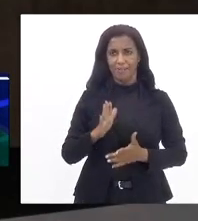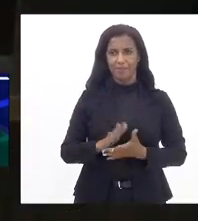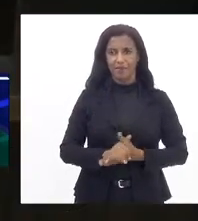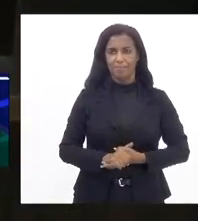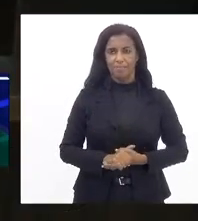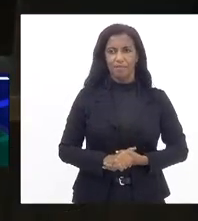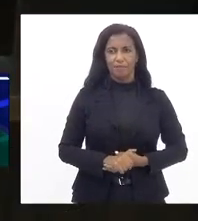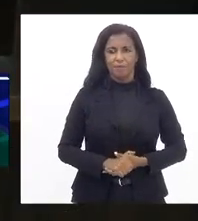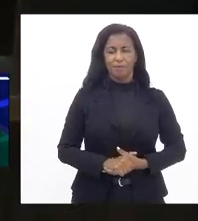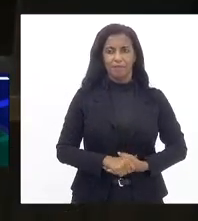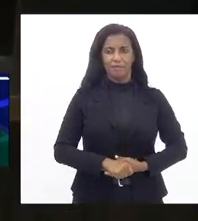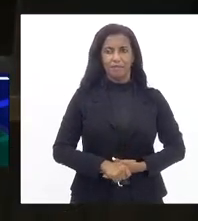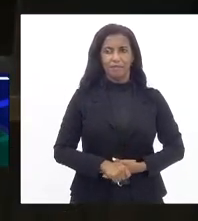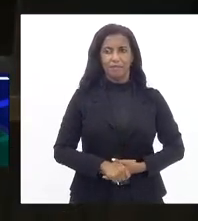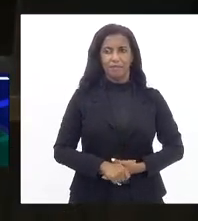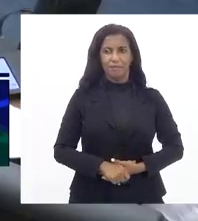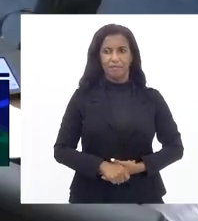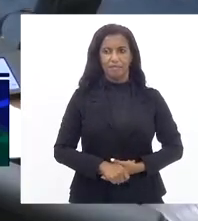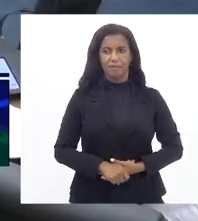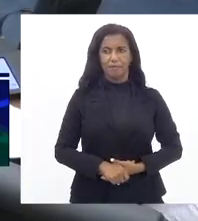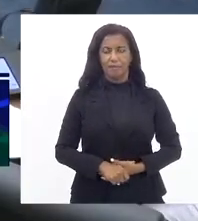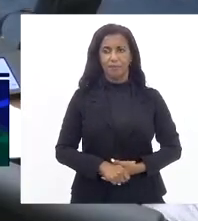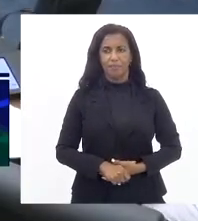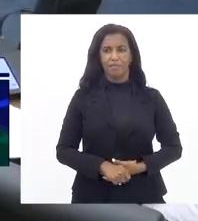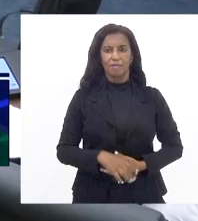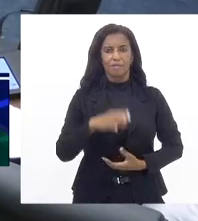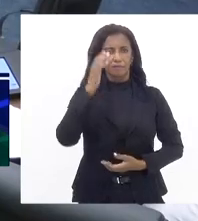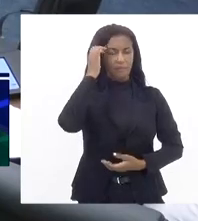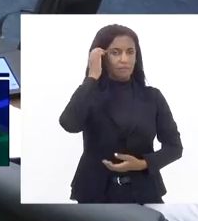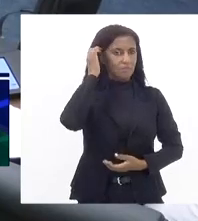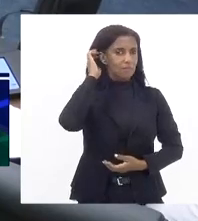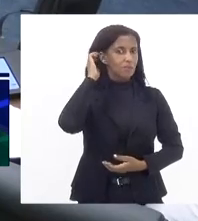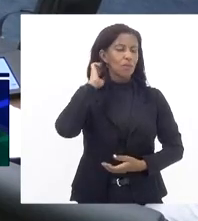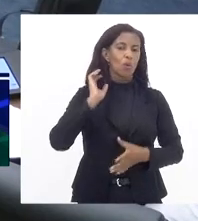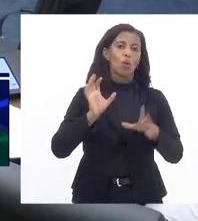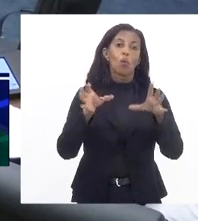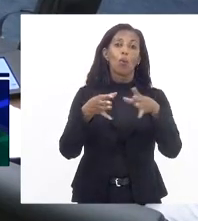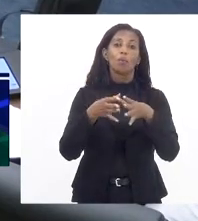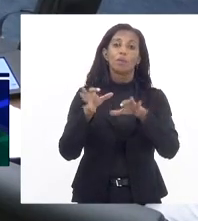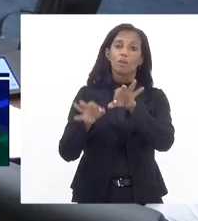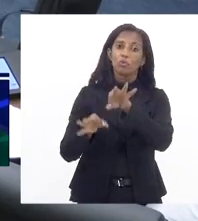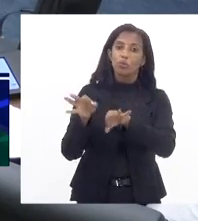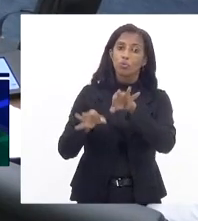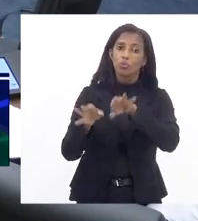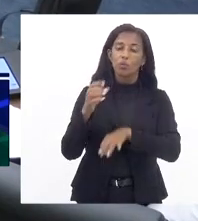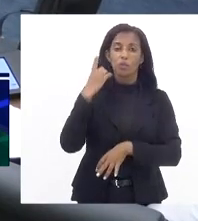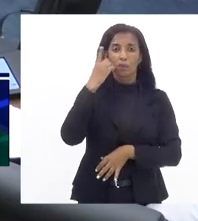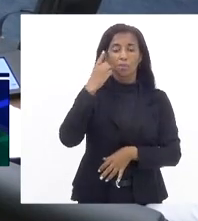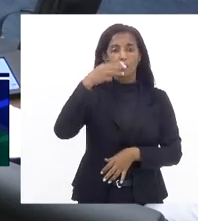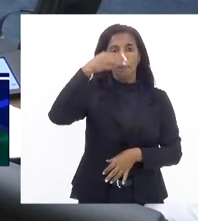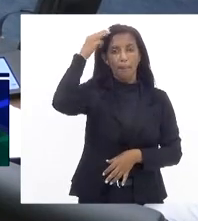instante, por favor. Me pega as emendas, por favor, Marquinhos. Estou tirando a minha. Para dar parecer pela Comissão de Constituição e Justiça, deputado Márcio.